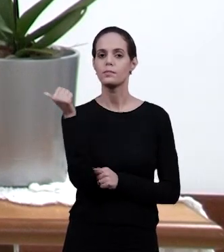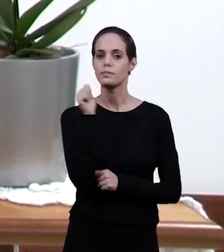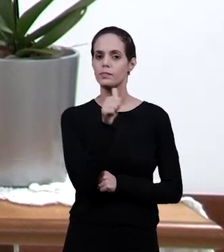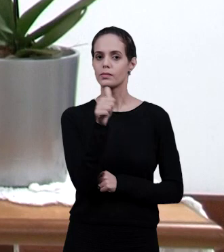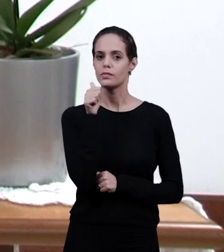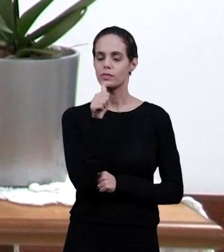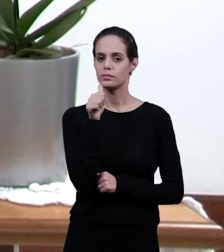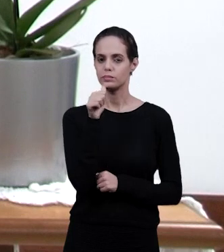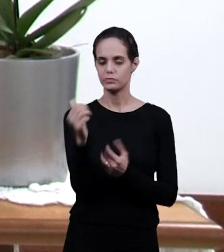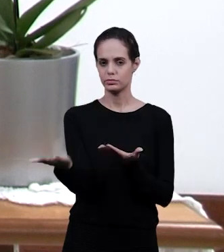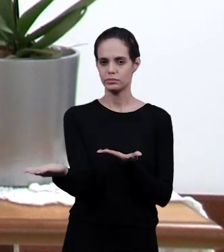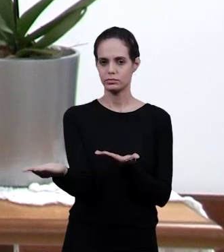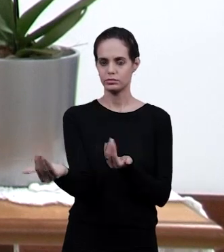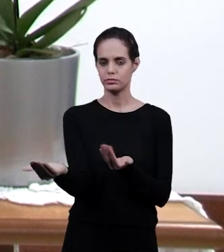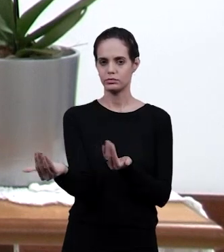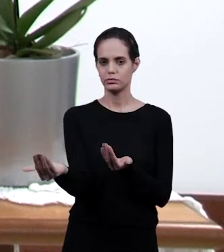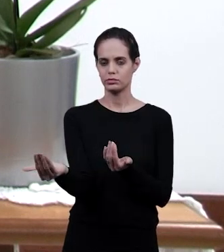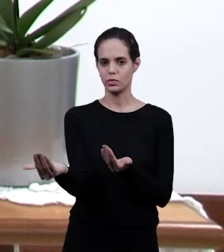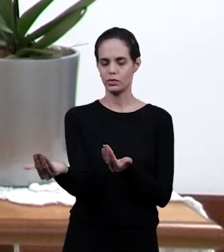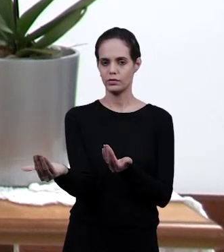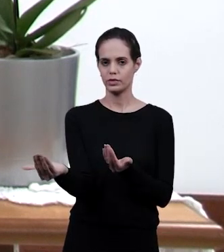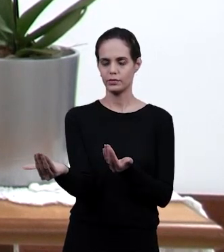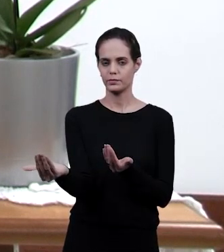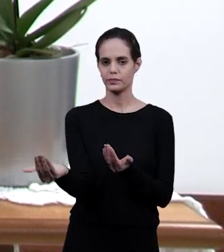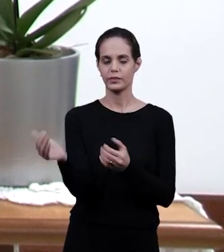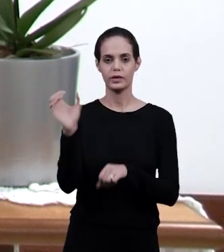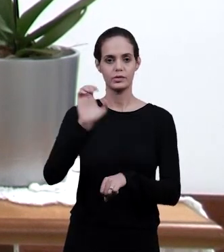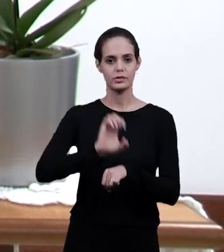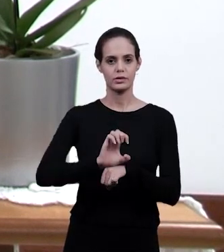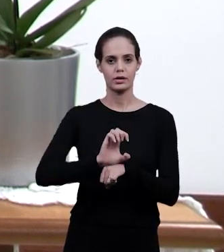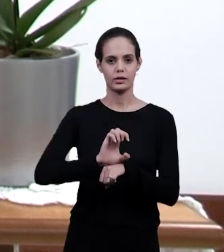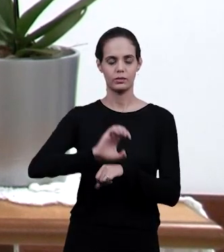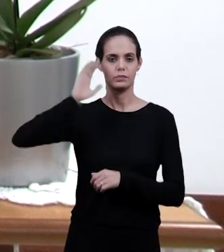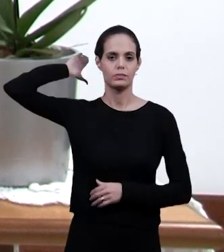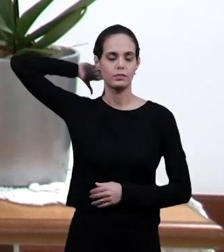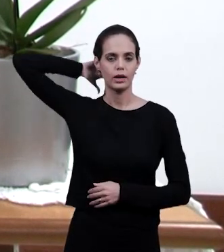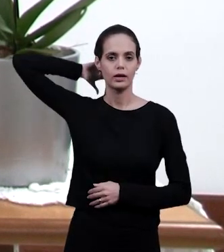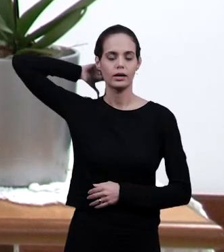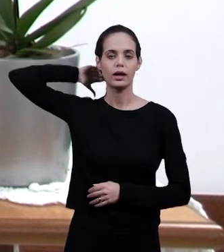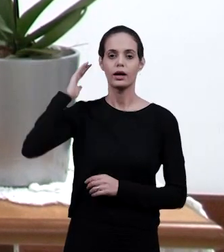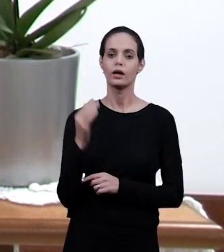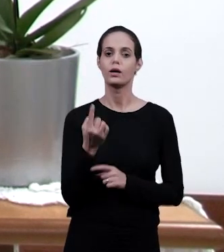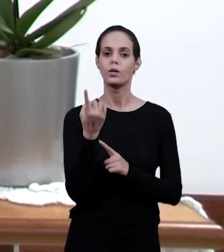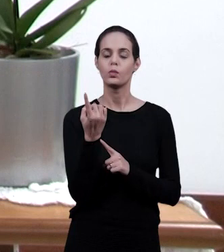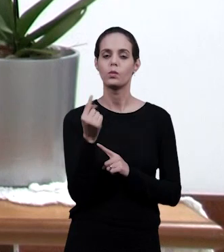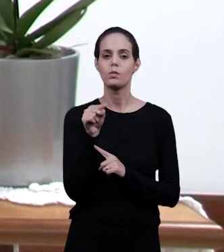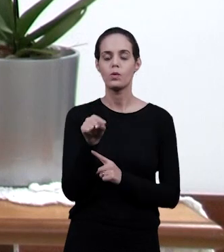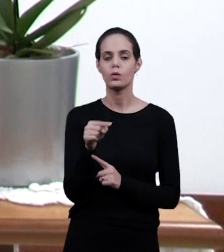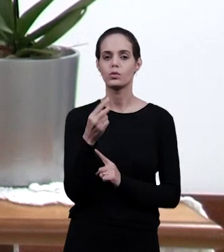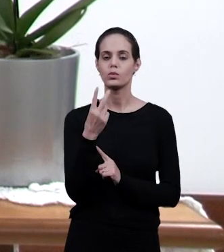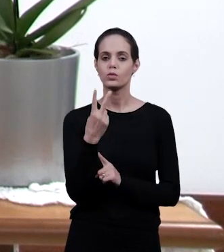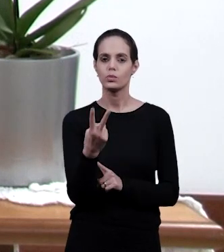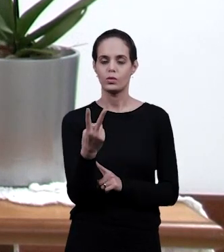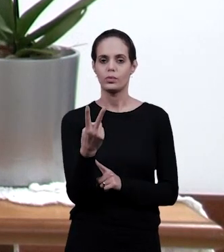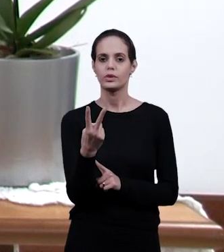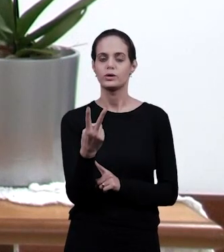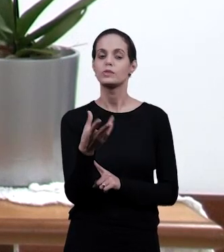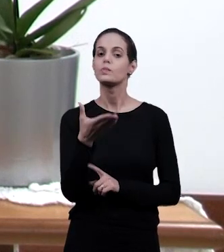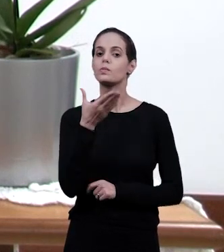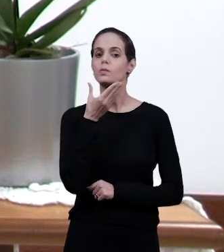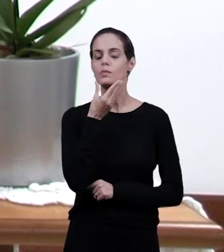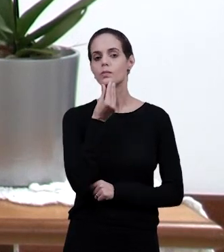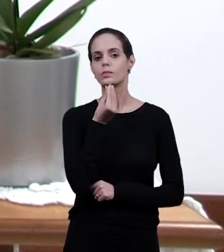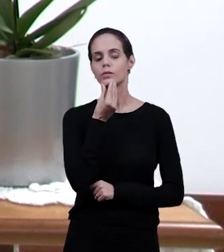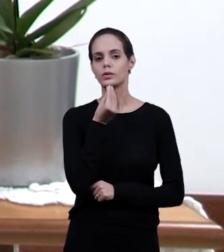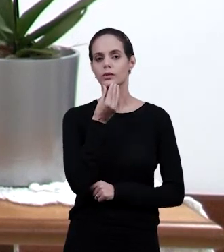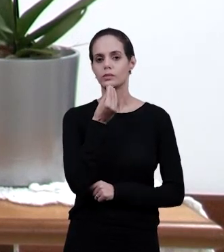Lucilene Brito, uma jovem do Pará. A pergunta 1.2 vai responder Lohan de Souza,